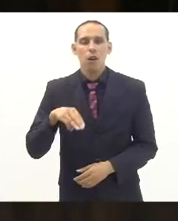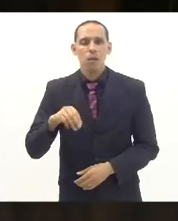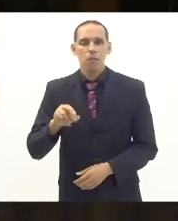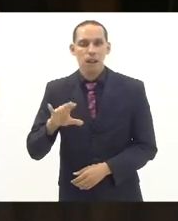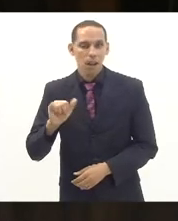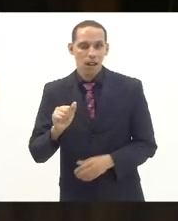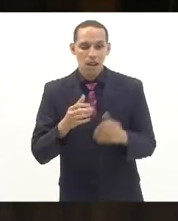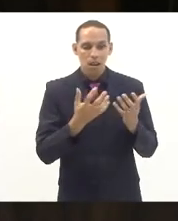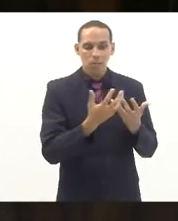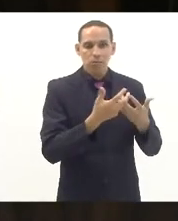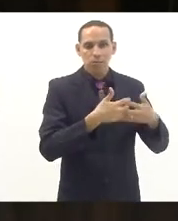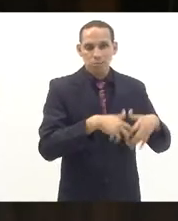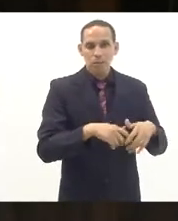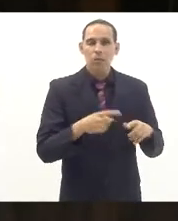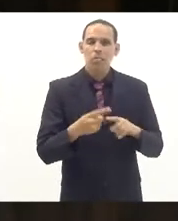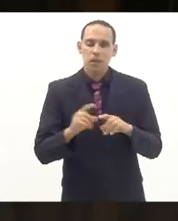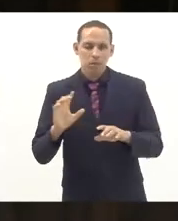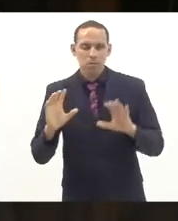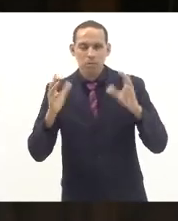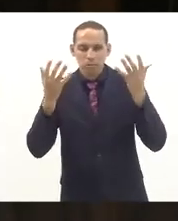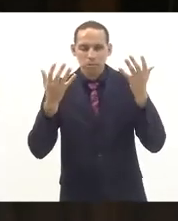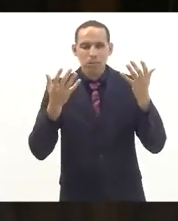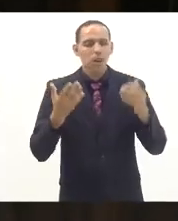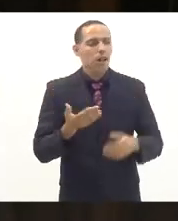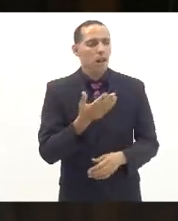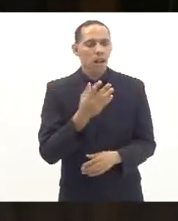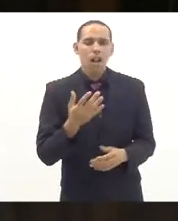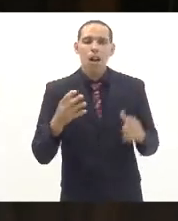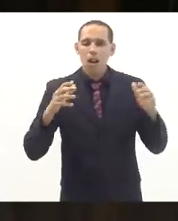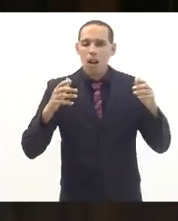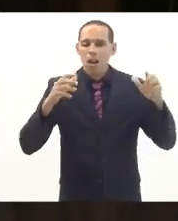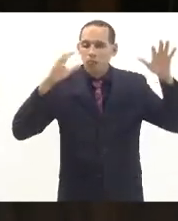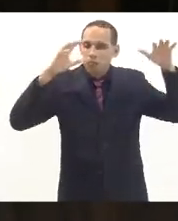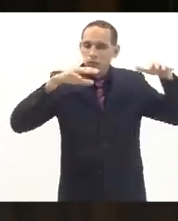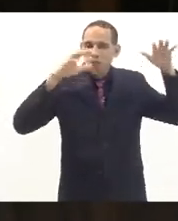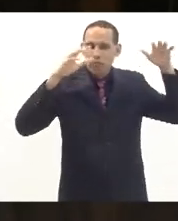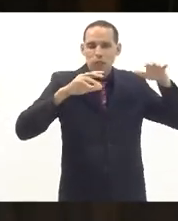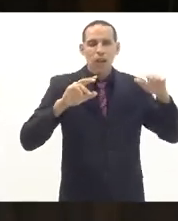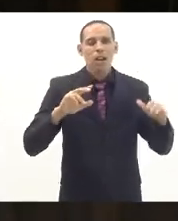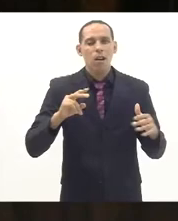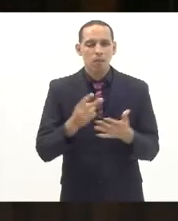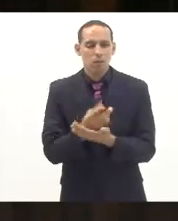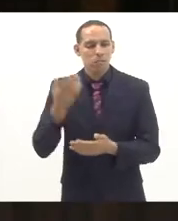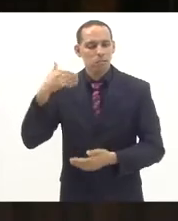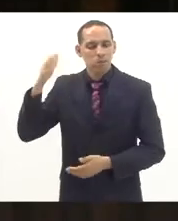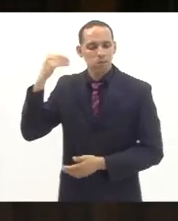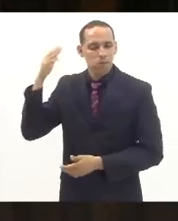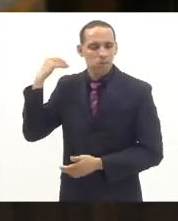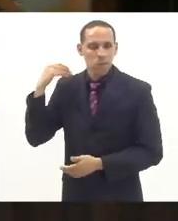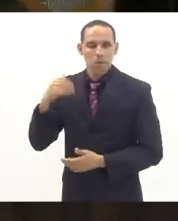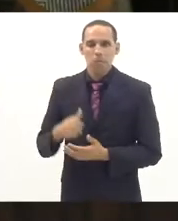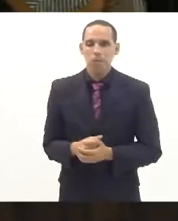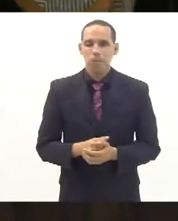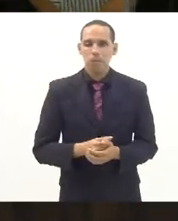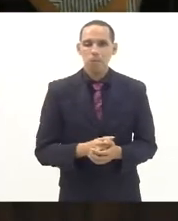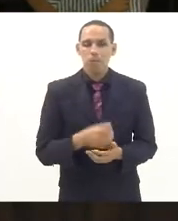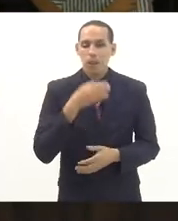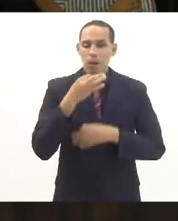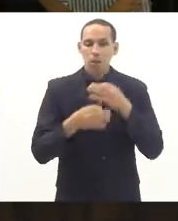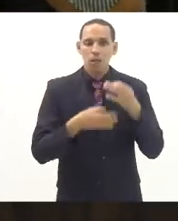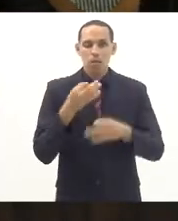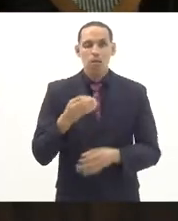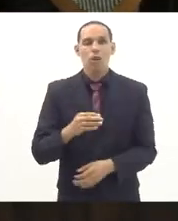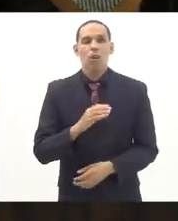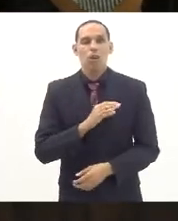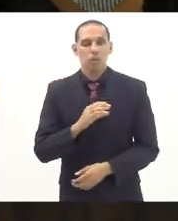Petrópolis em razão do Estado de calamidade pública decorrente das chuvas intensas que atingiram a cidade parecida com a missão de